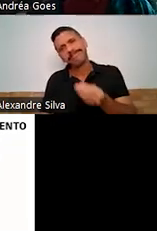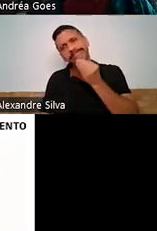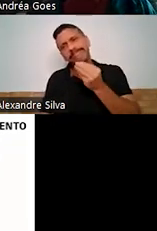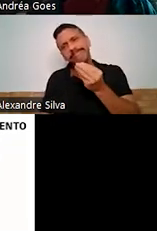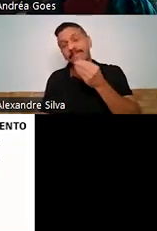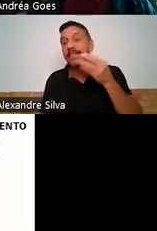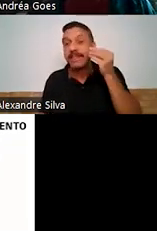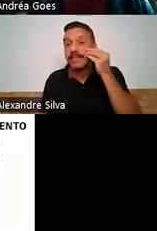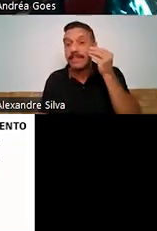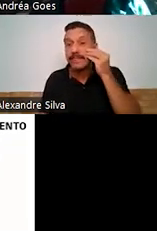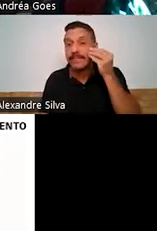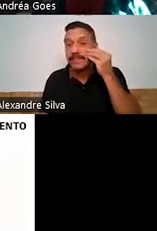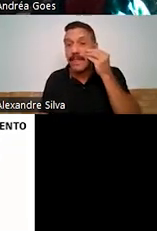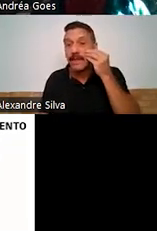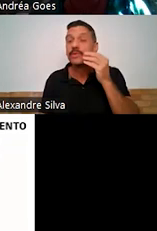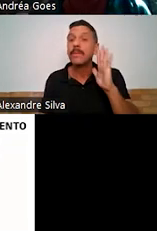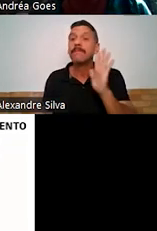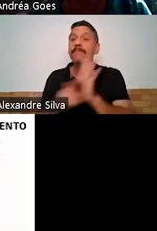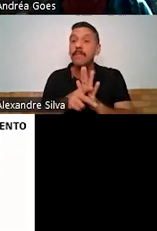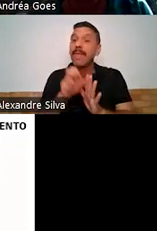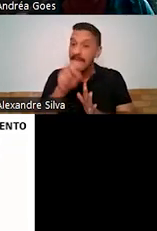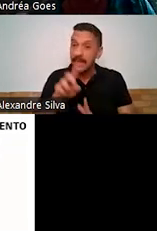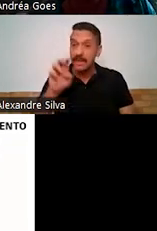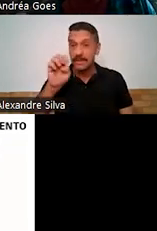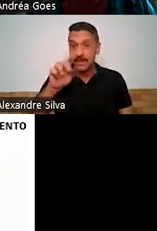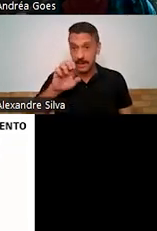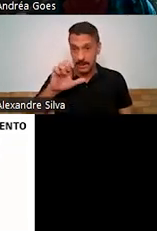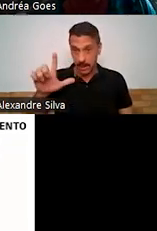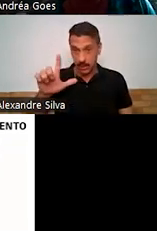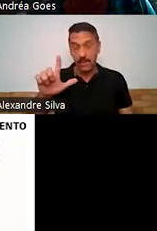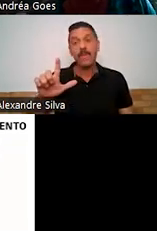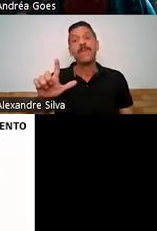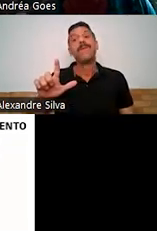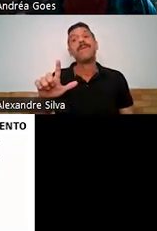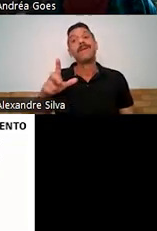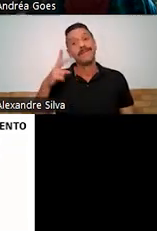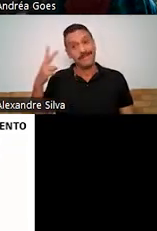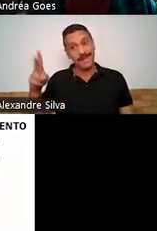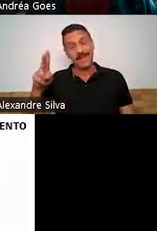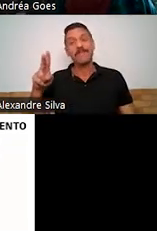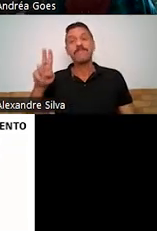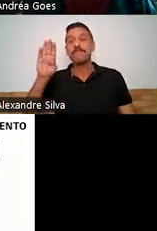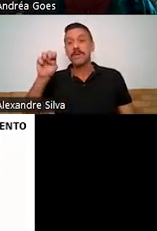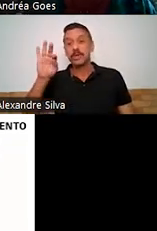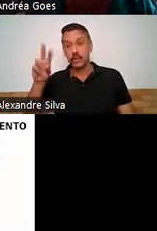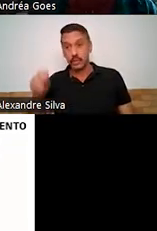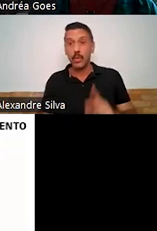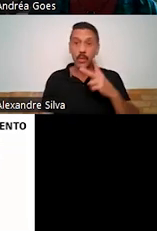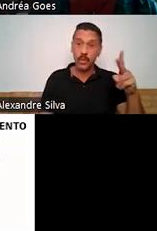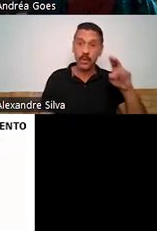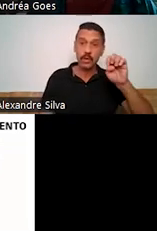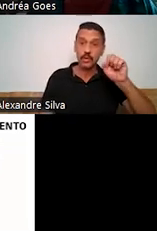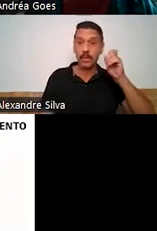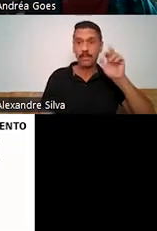teste de paternidade. Então, verificar se Ezequiel é filho do Bentinho ou de